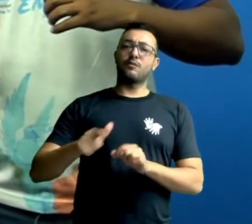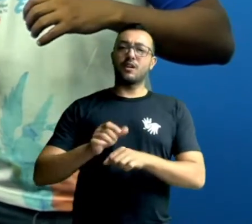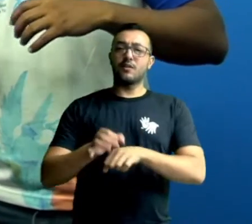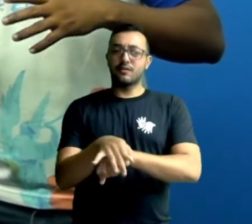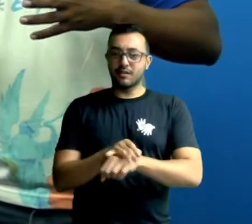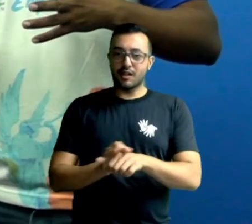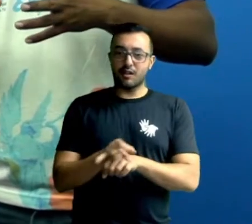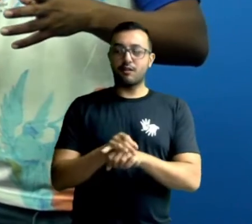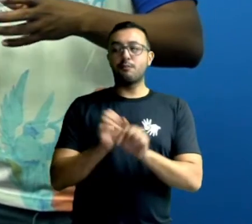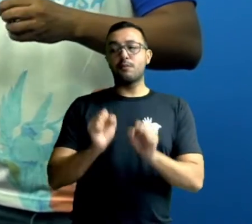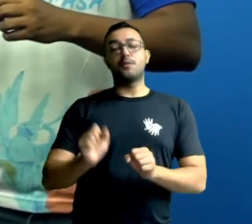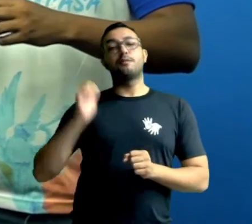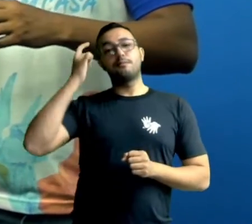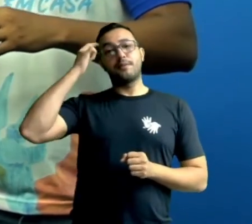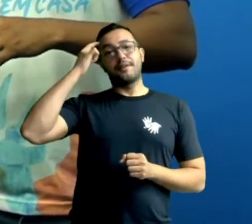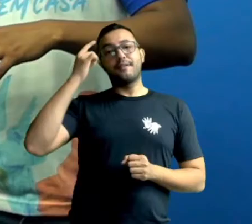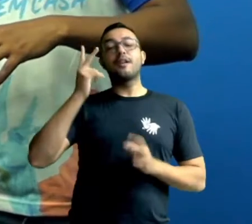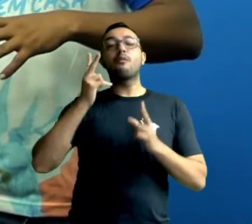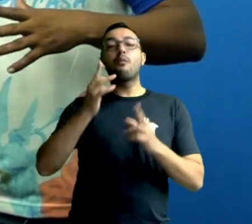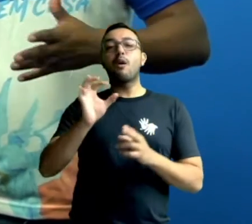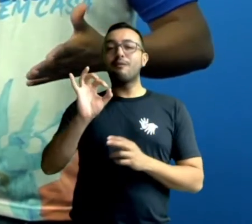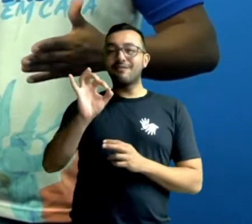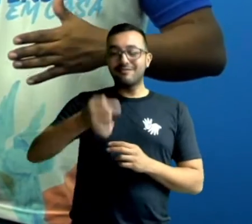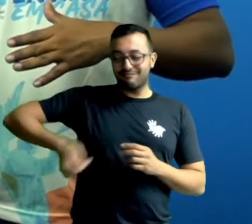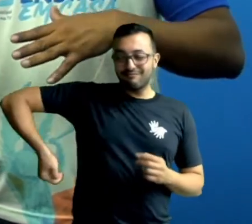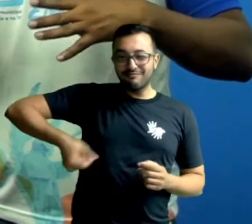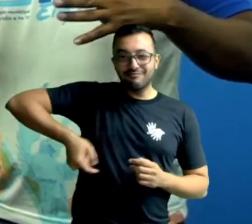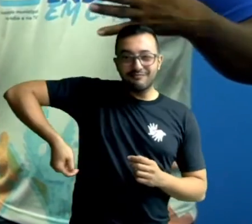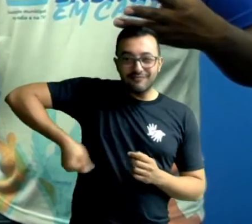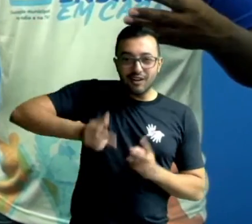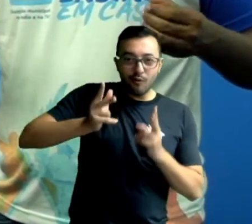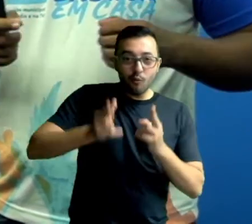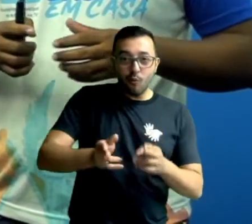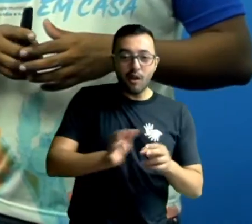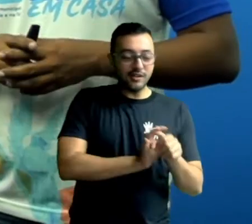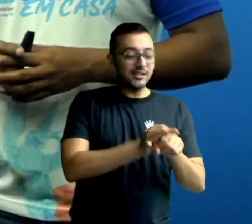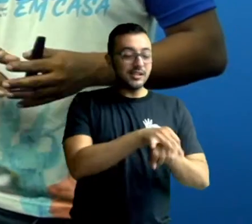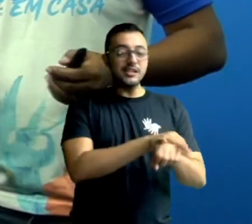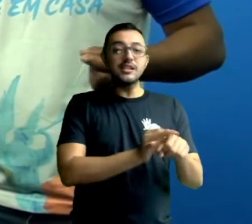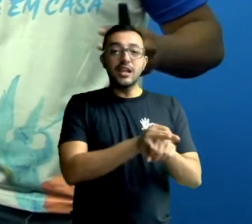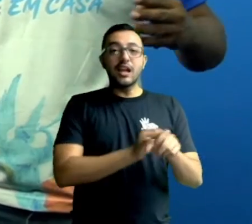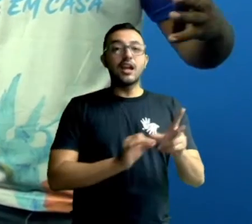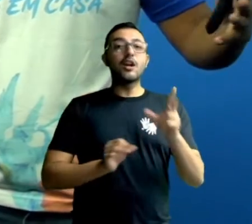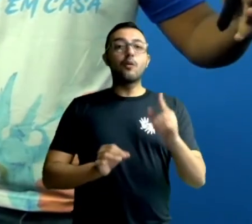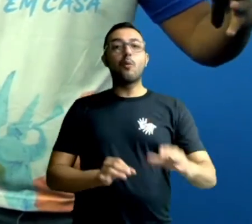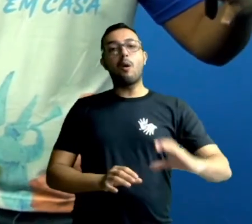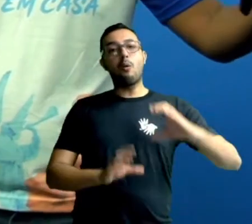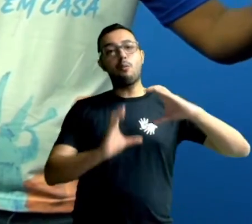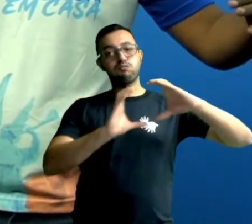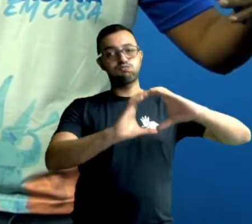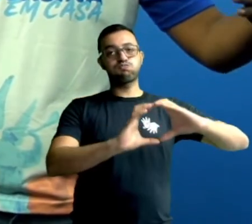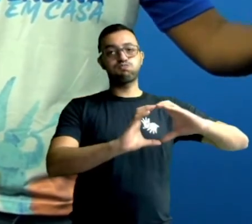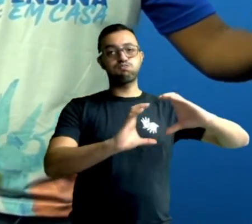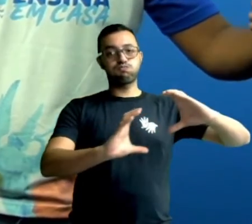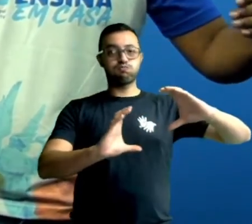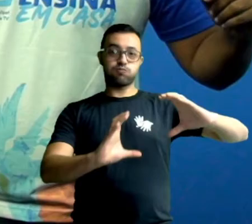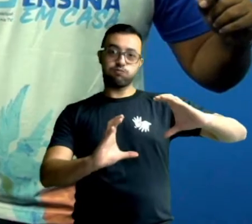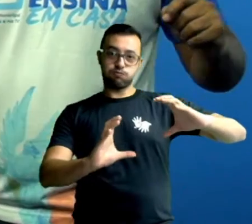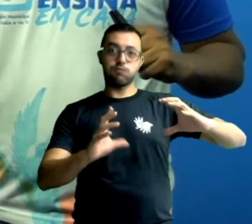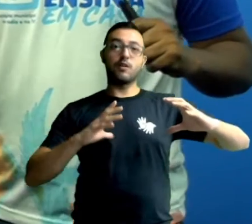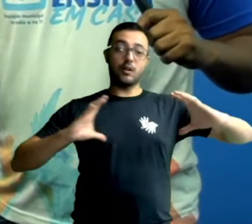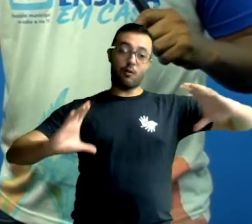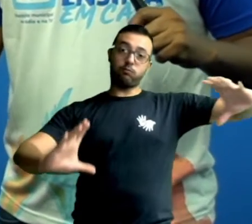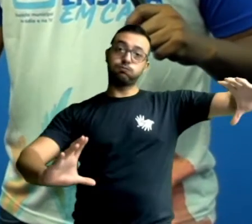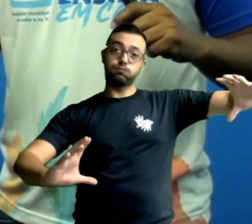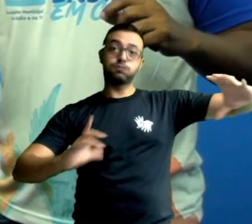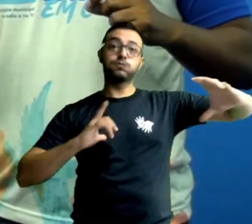fosse um vírus, uma bola de gude e uma célula humana, aquelas bolas grandes de academia, de